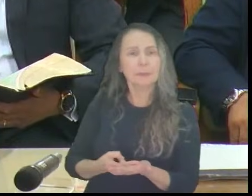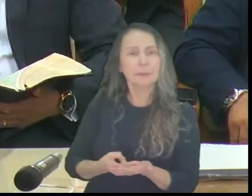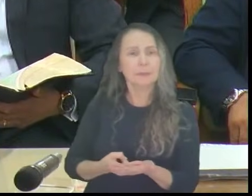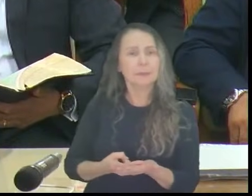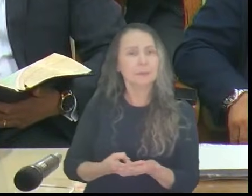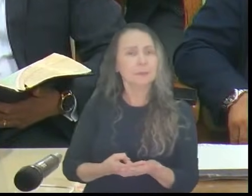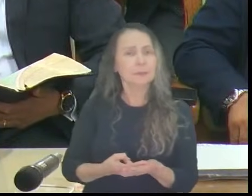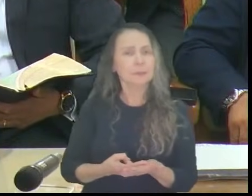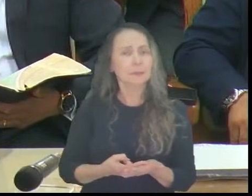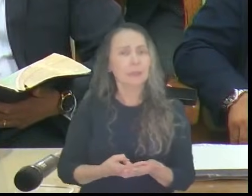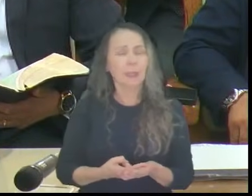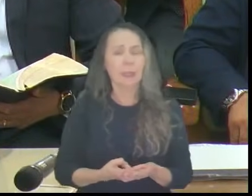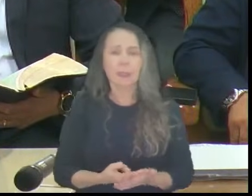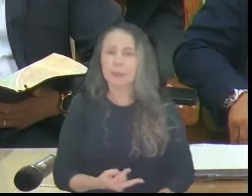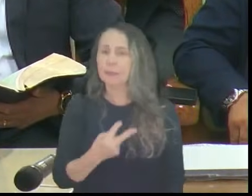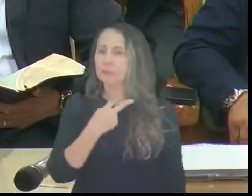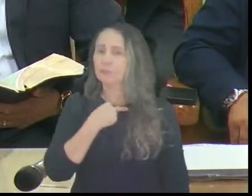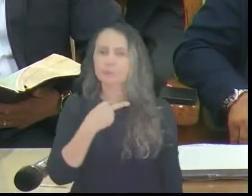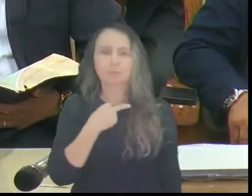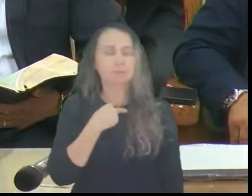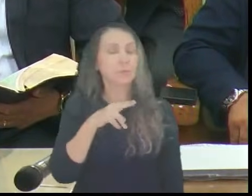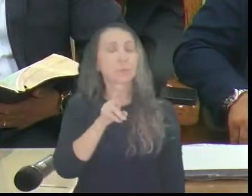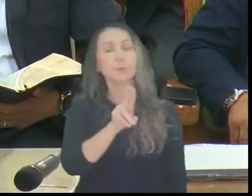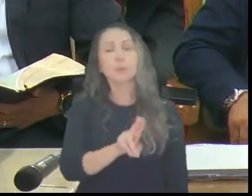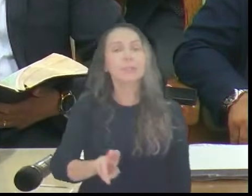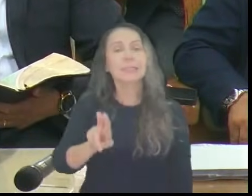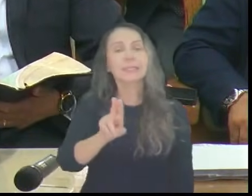Não pode falar no nome de Jesus.